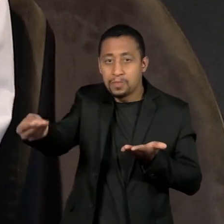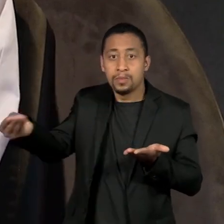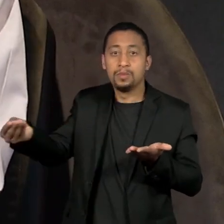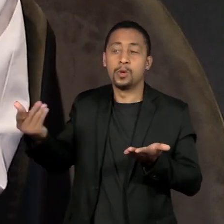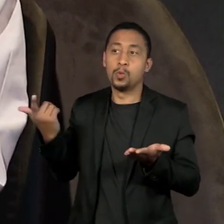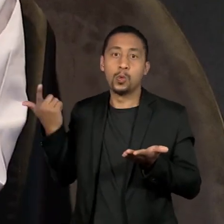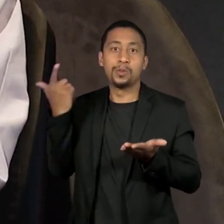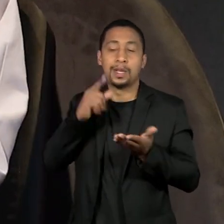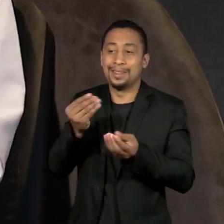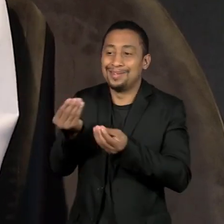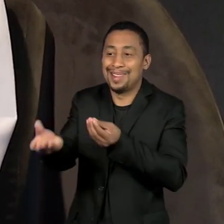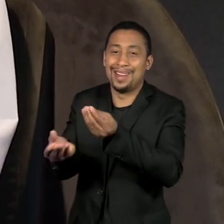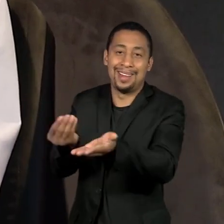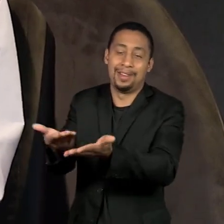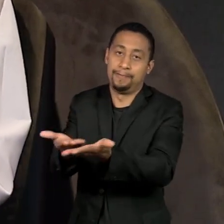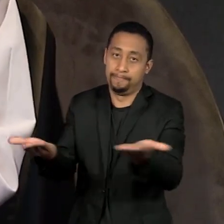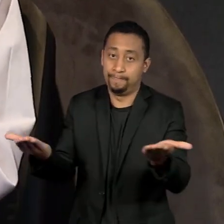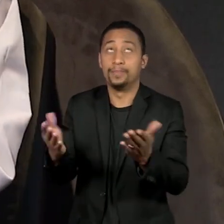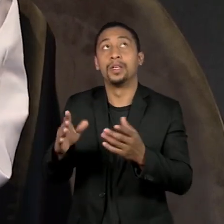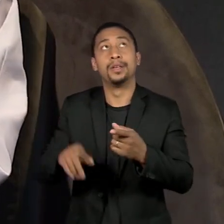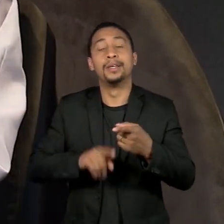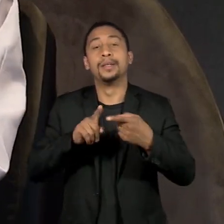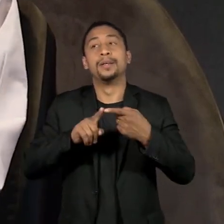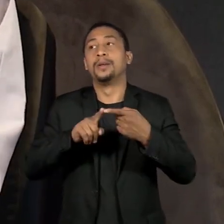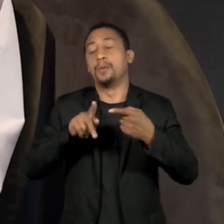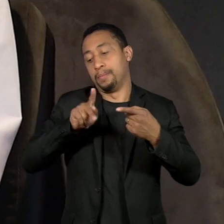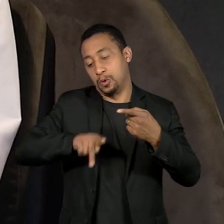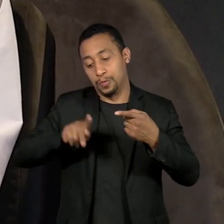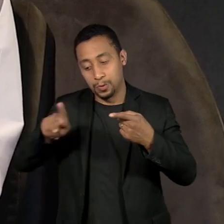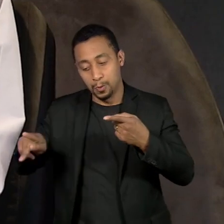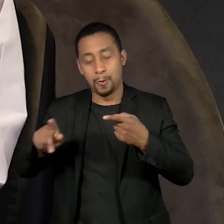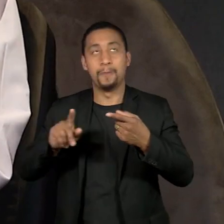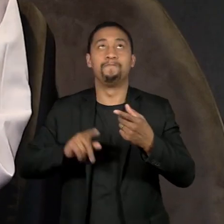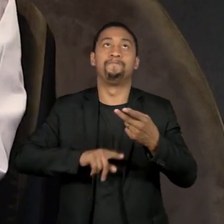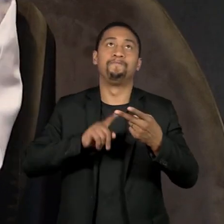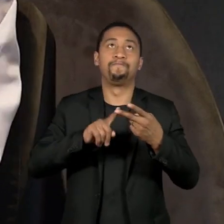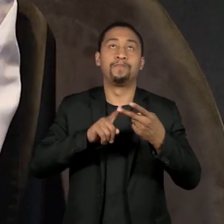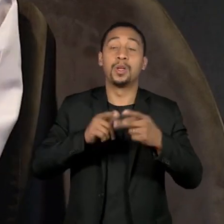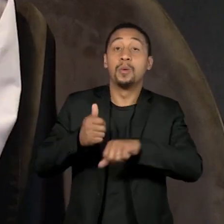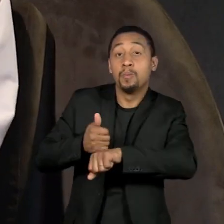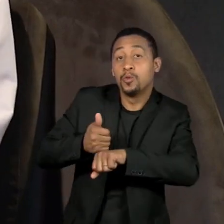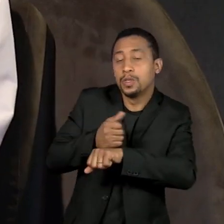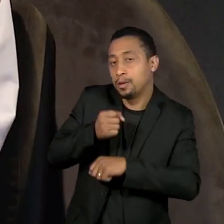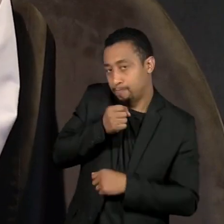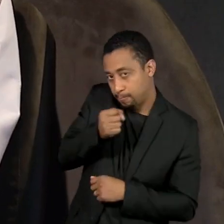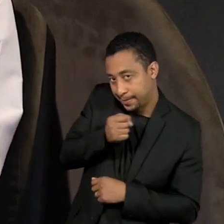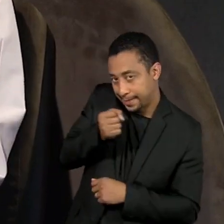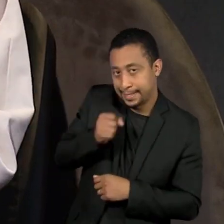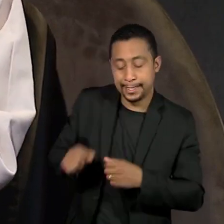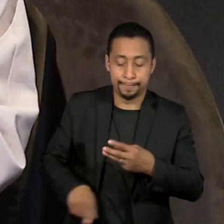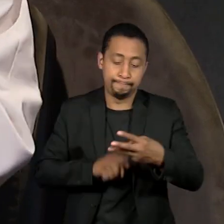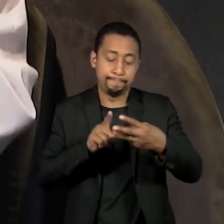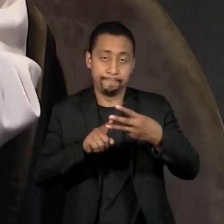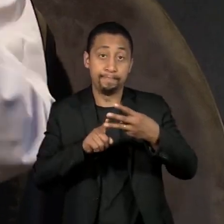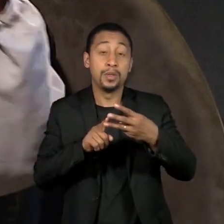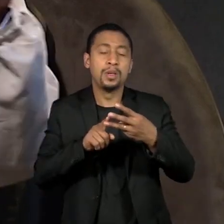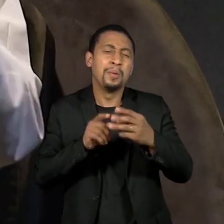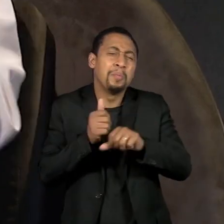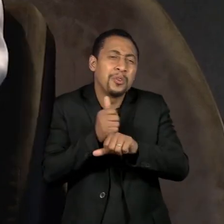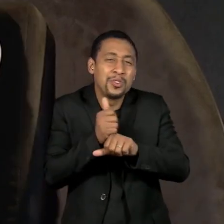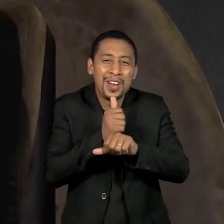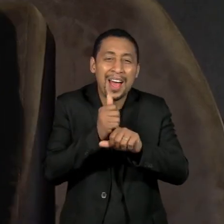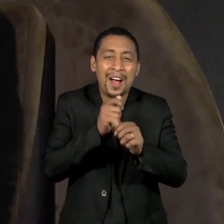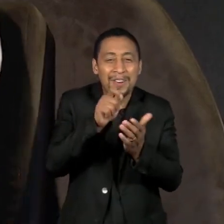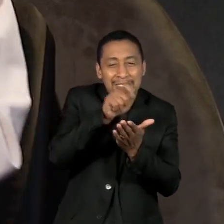é? Você tem o professor, você tem o jornalista, você tem o editor, você tem,